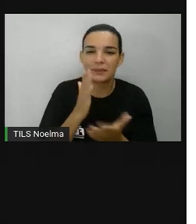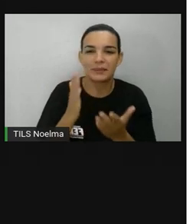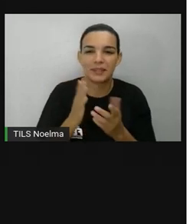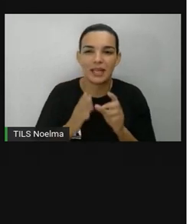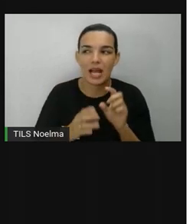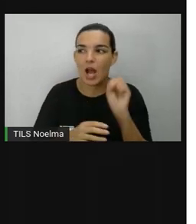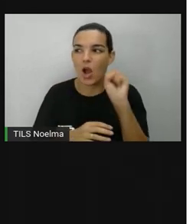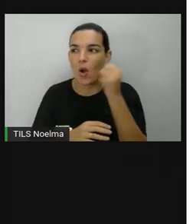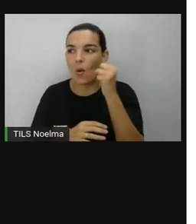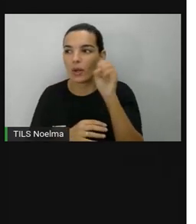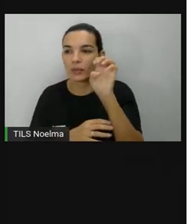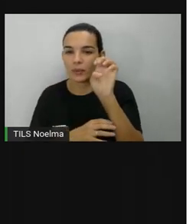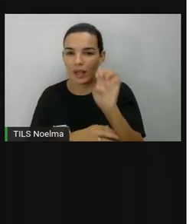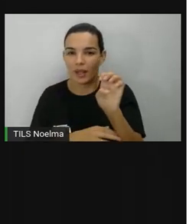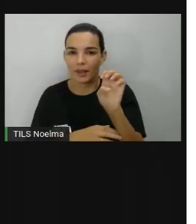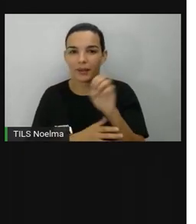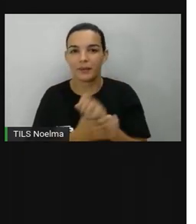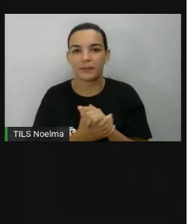8E